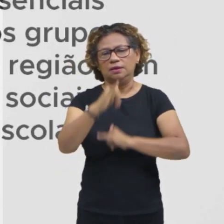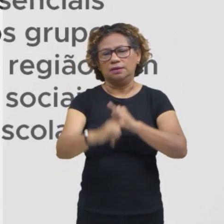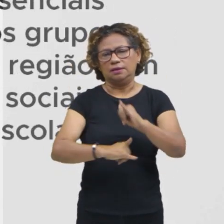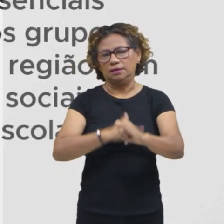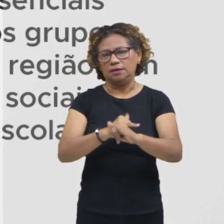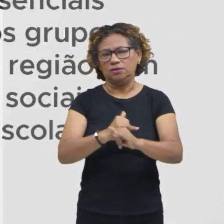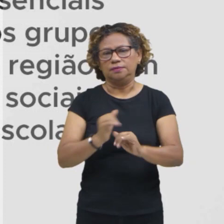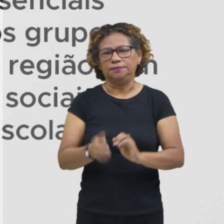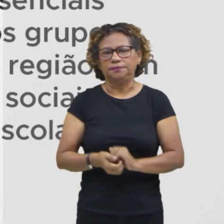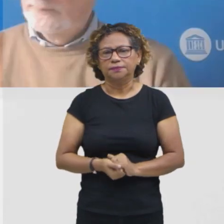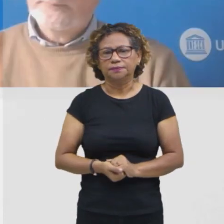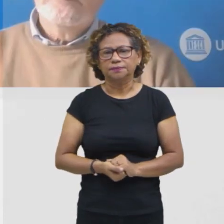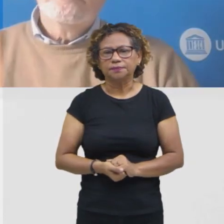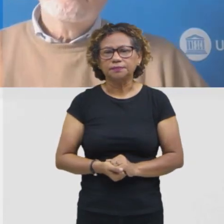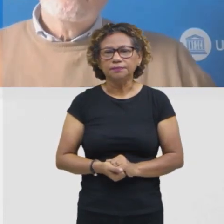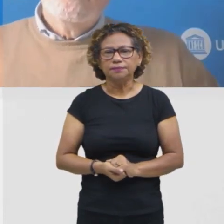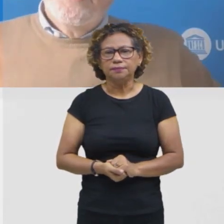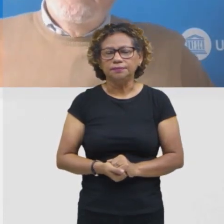internet.